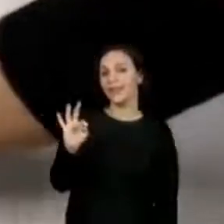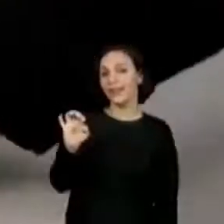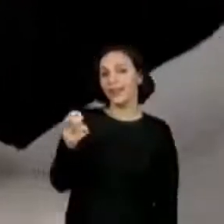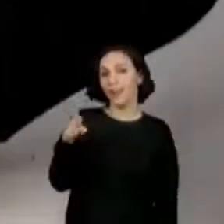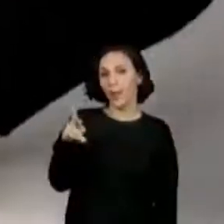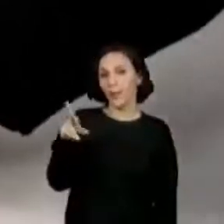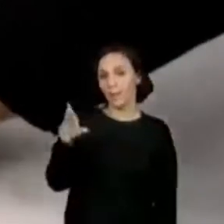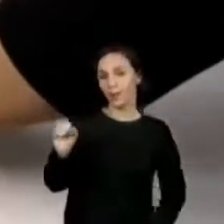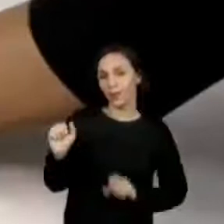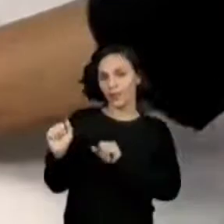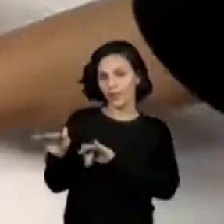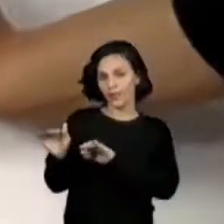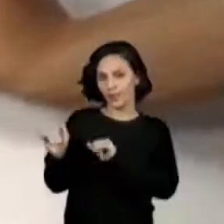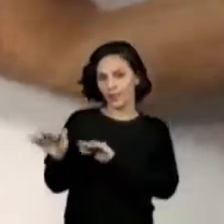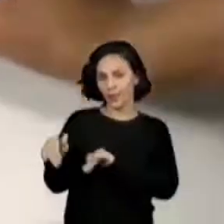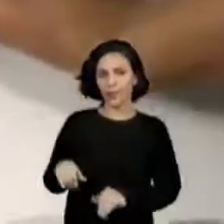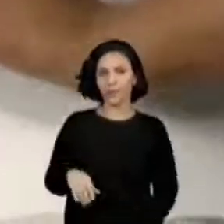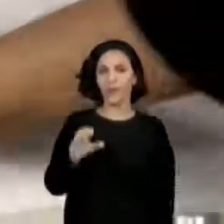outubro,